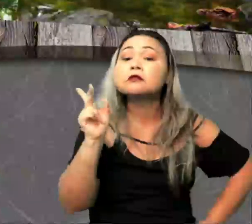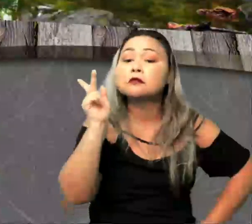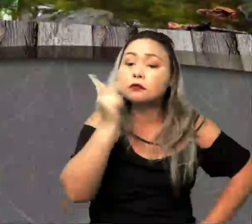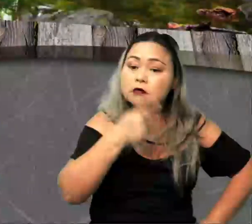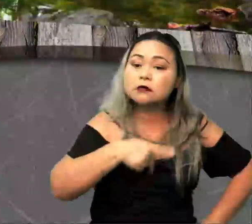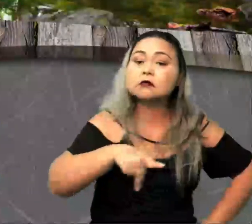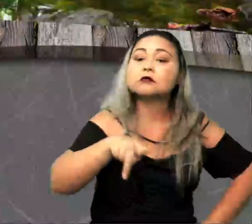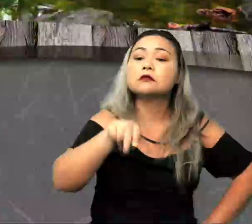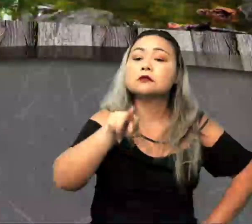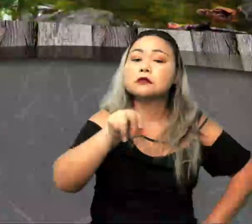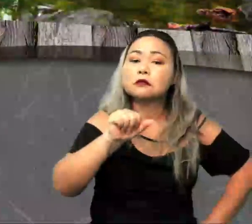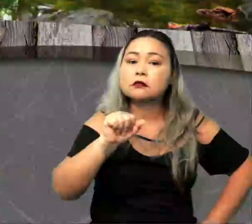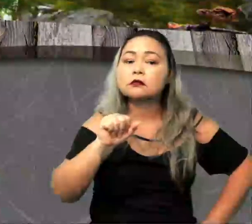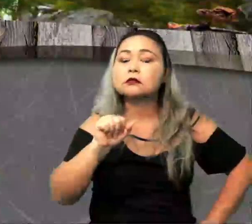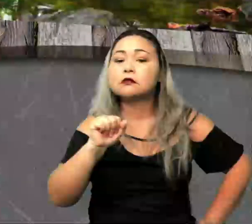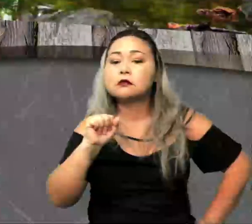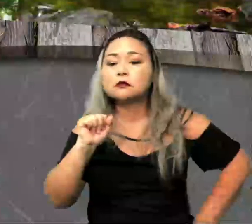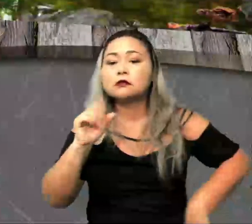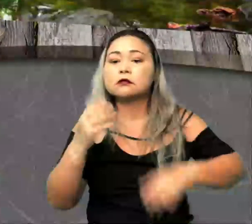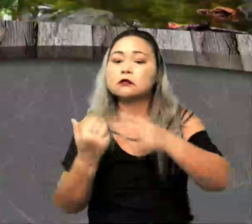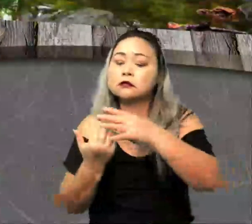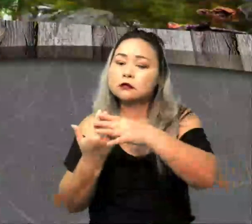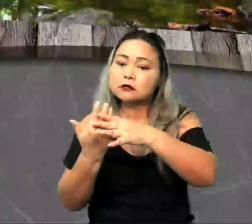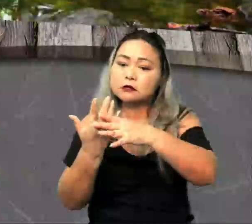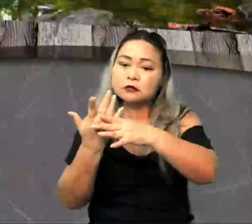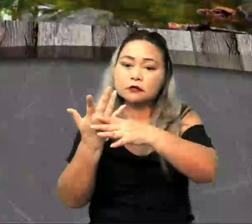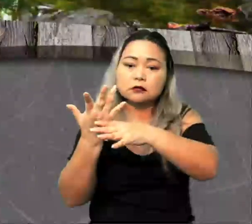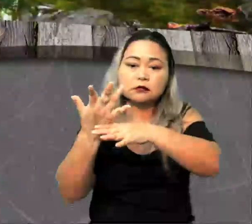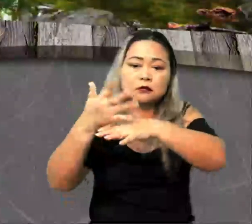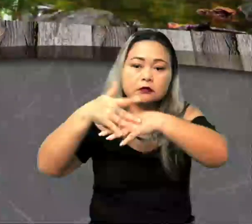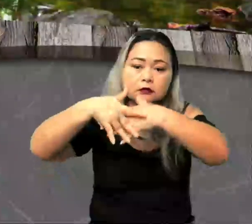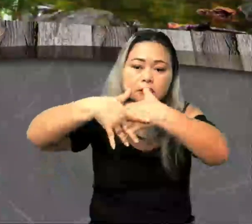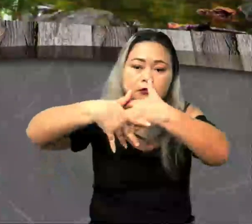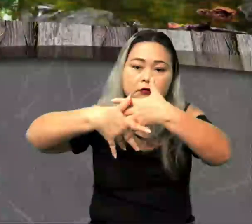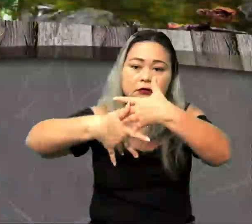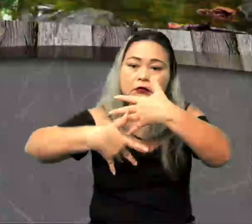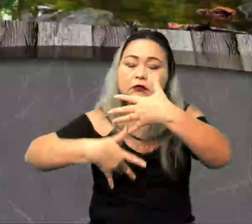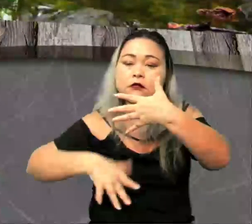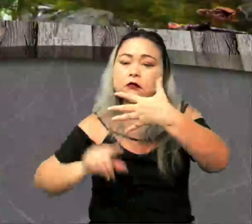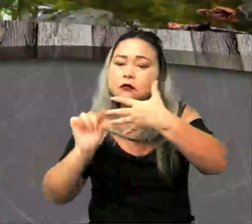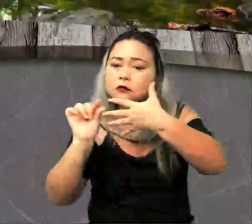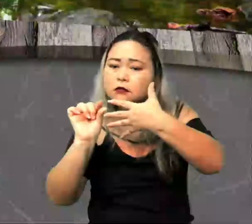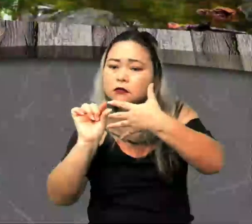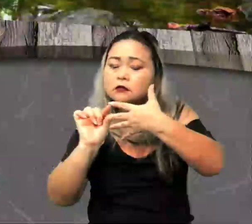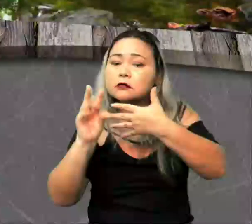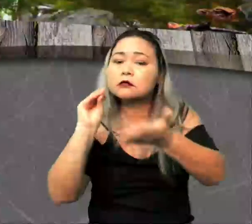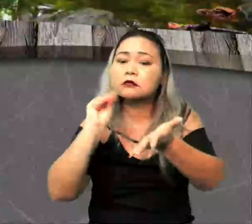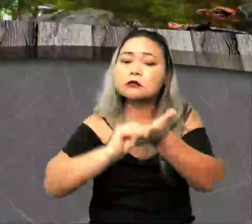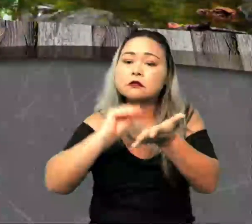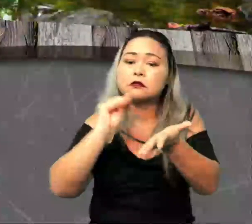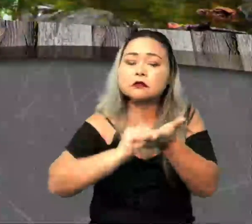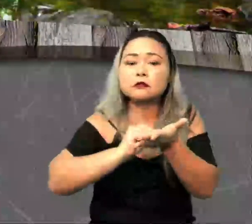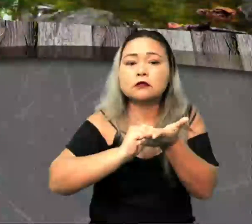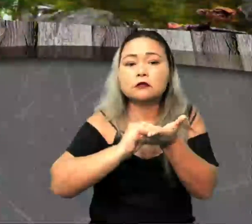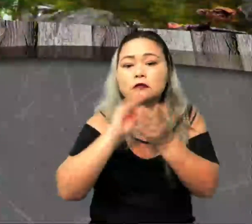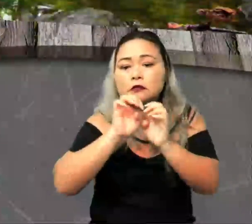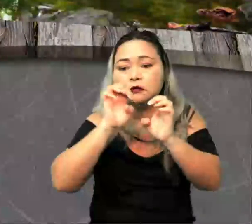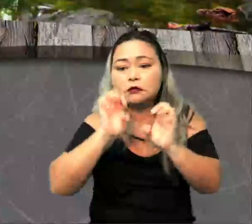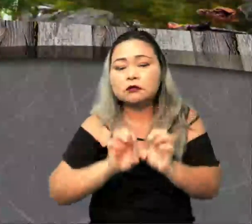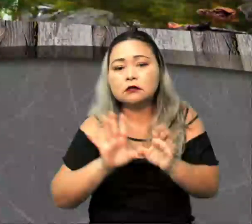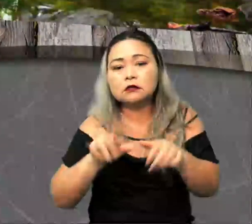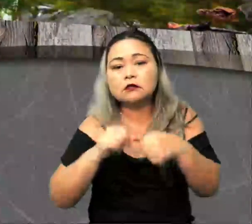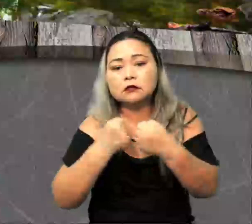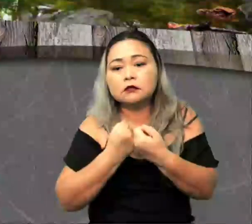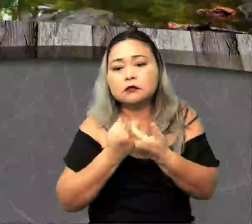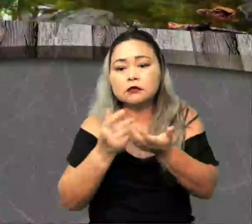briófitas, né? Estão dentro do grupo das criptógamas lá. Então, esse grupo aí tem ausência de algumas estruturas, no